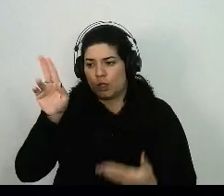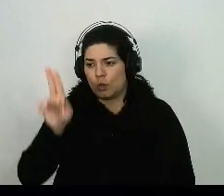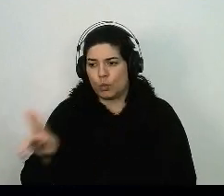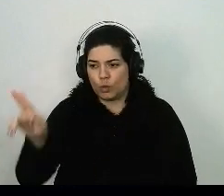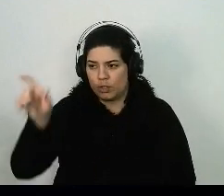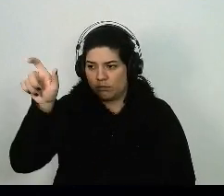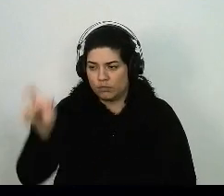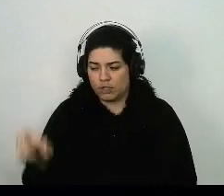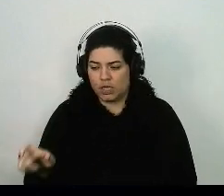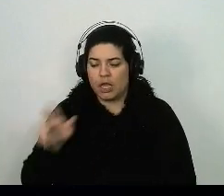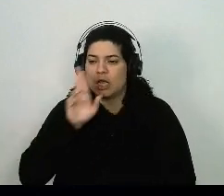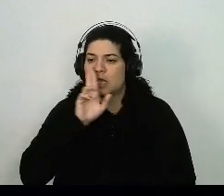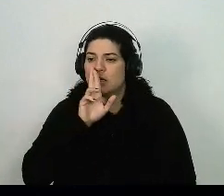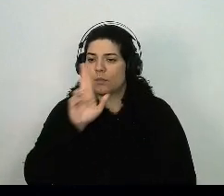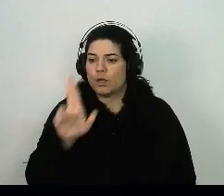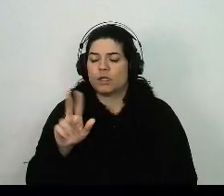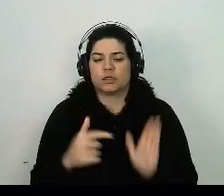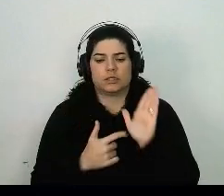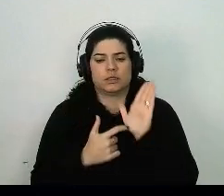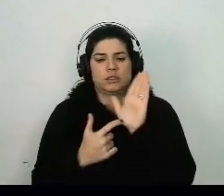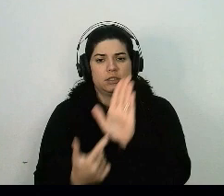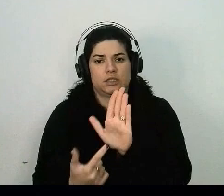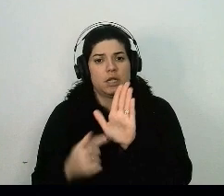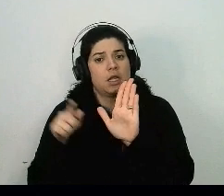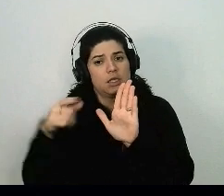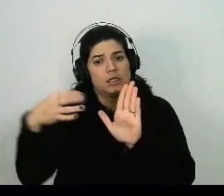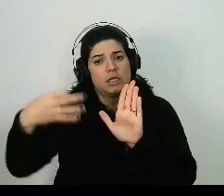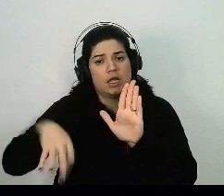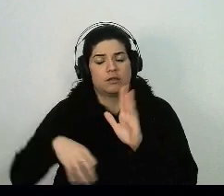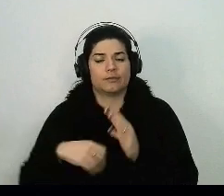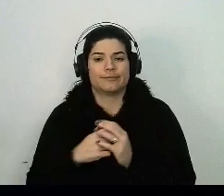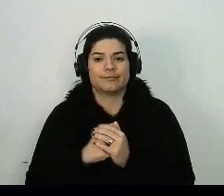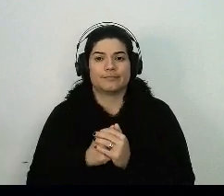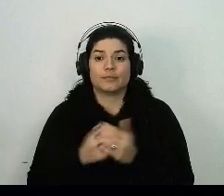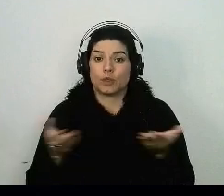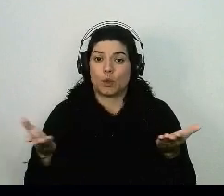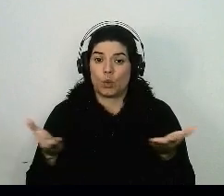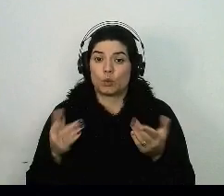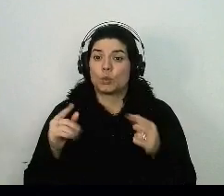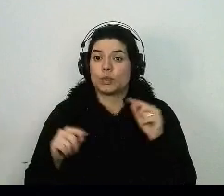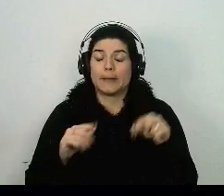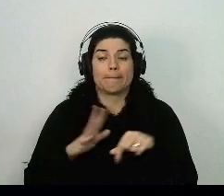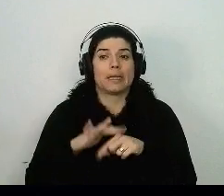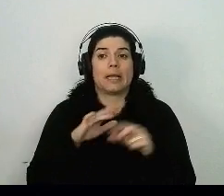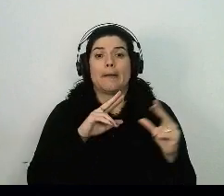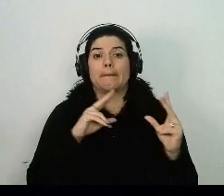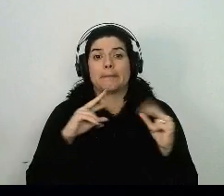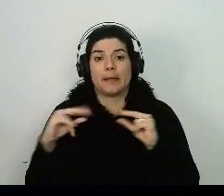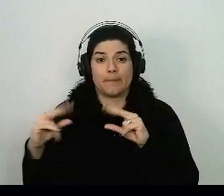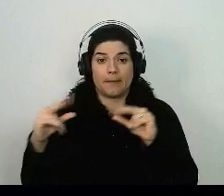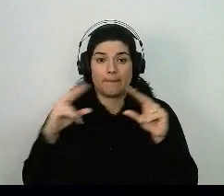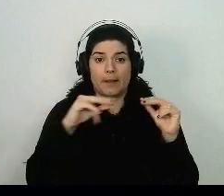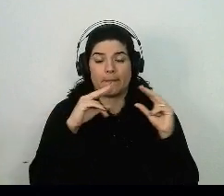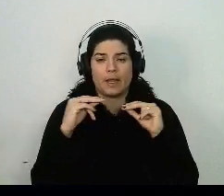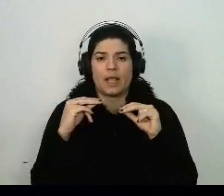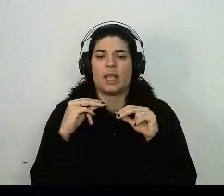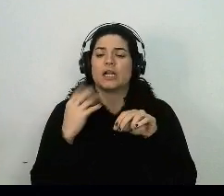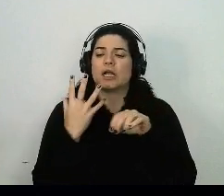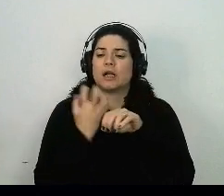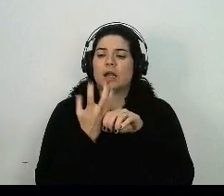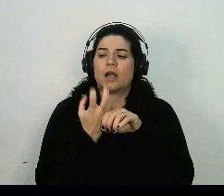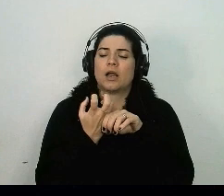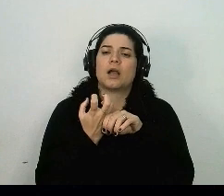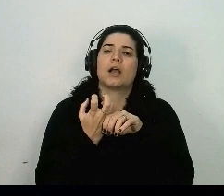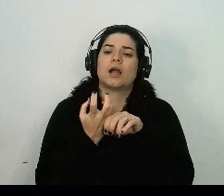que eu estou entregando para ele é correto. E, hoje em dia, é uma das maiores discussões. Ah, o ChatGPT erra.